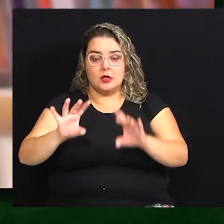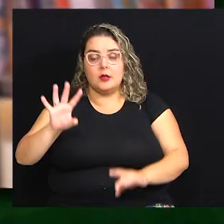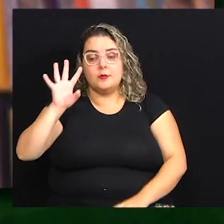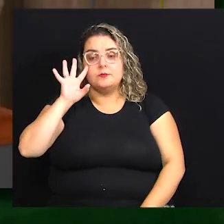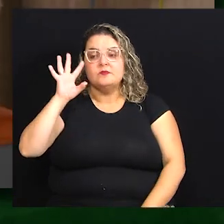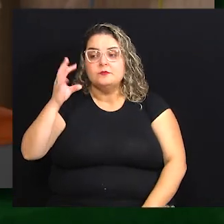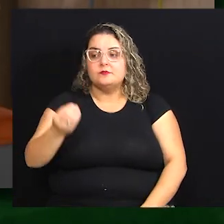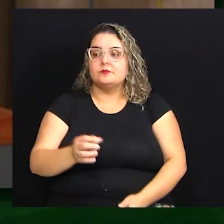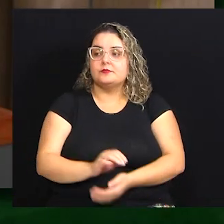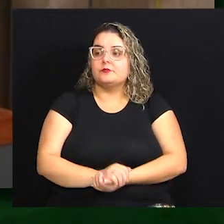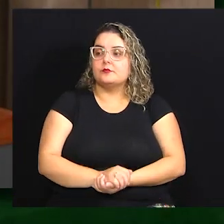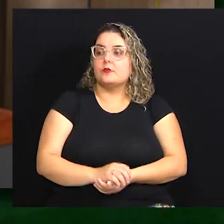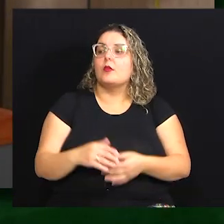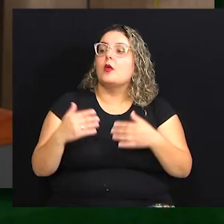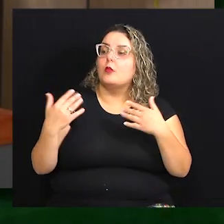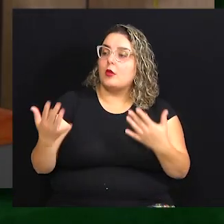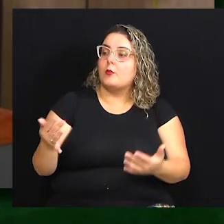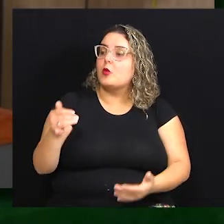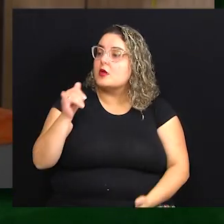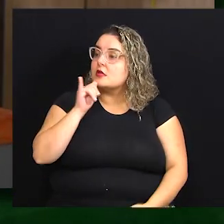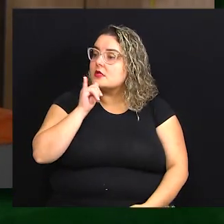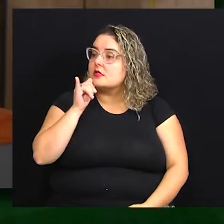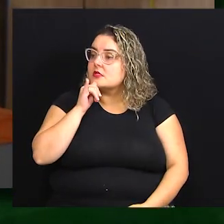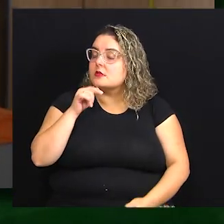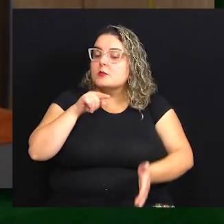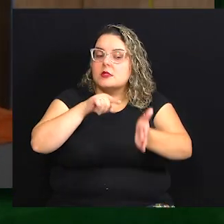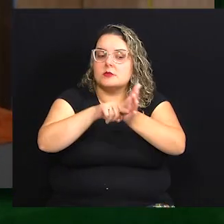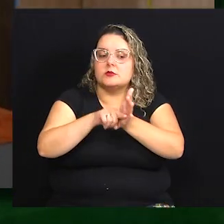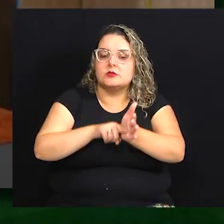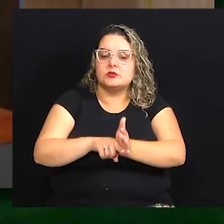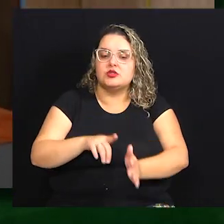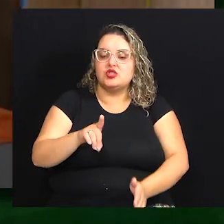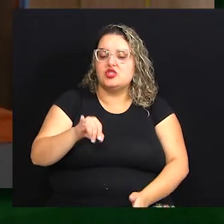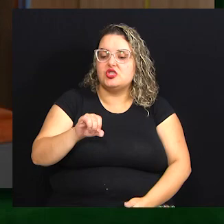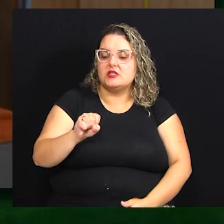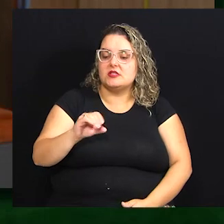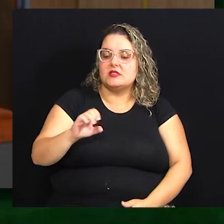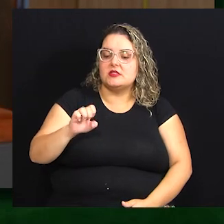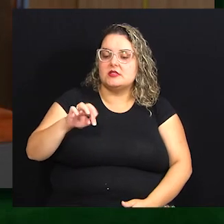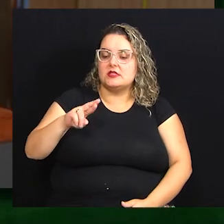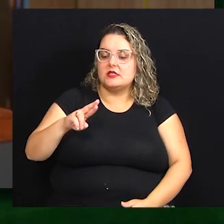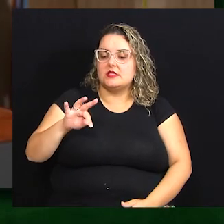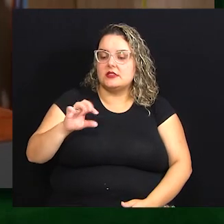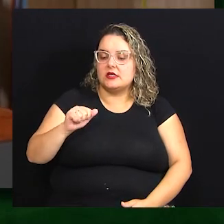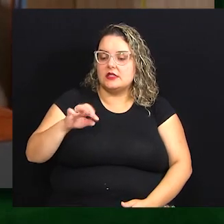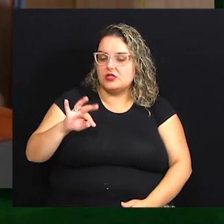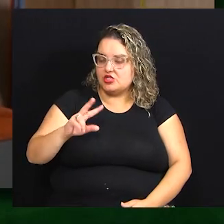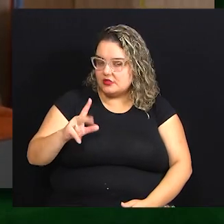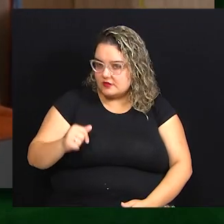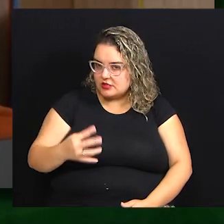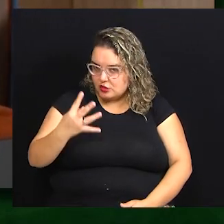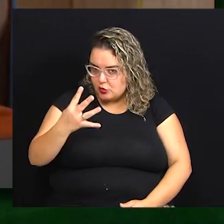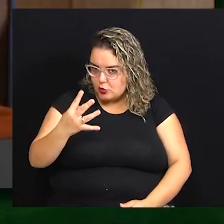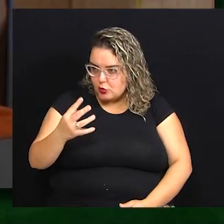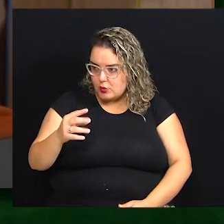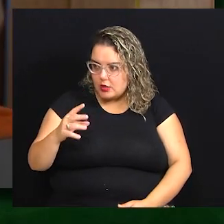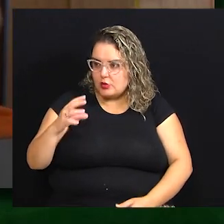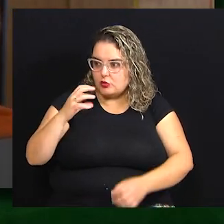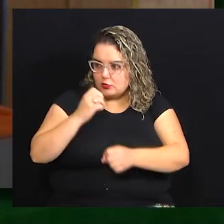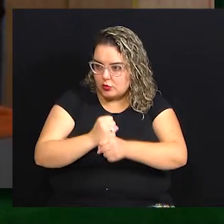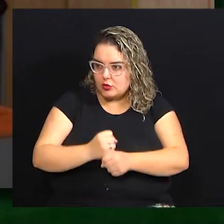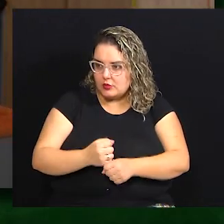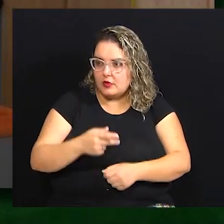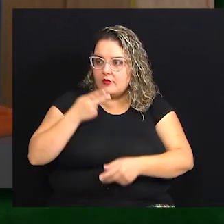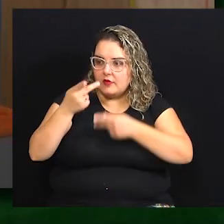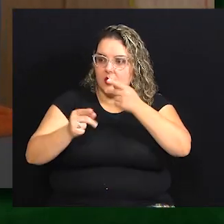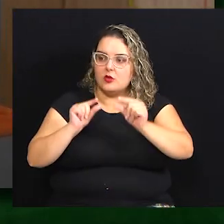conhecimento. Bom, por exemplo, questões dissertativas, 4 pontos cada, né? Fale um pouquinho sobre isso